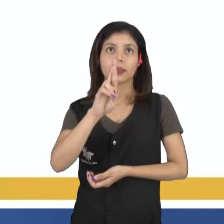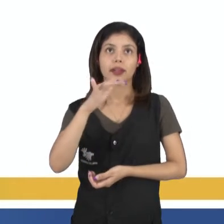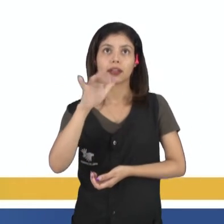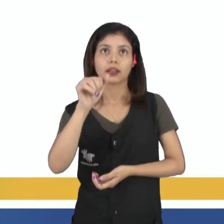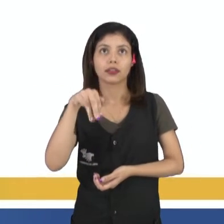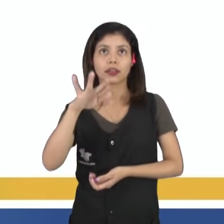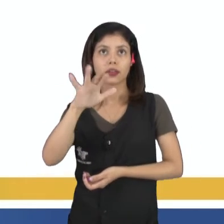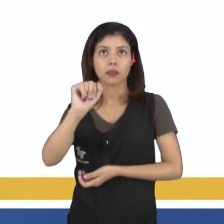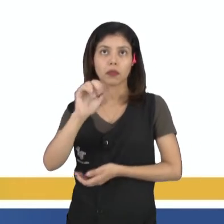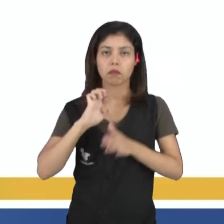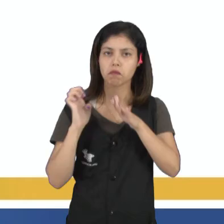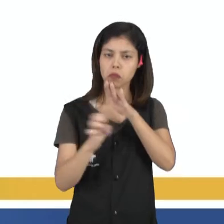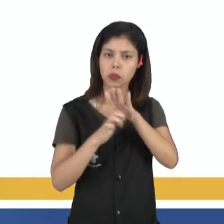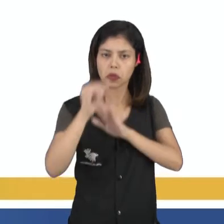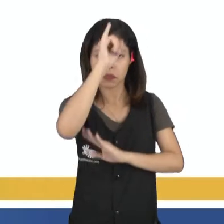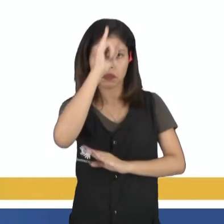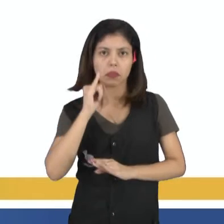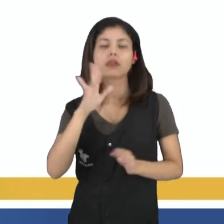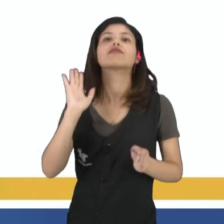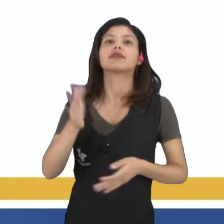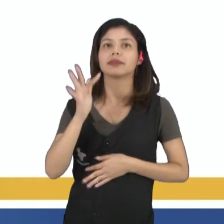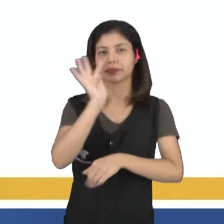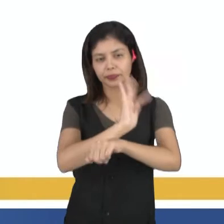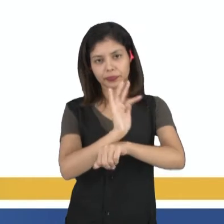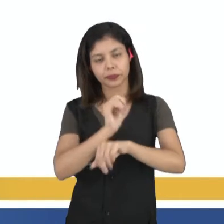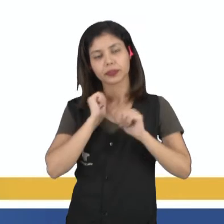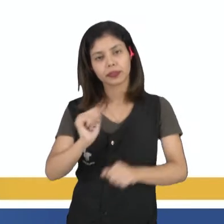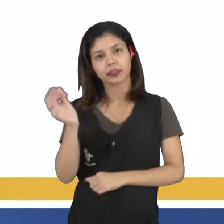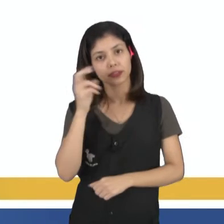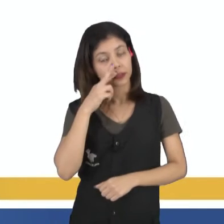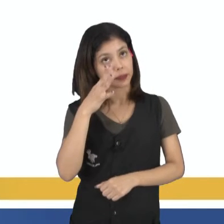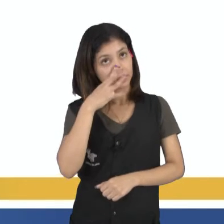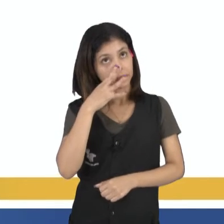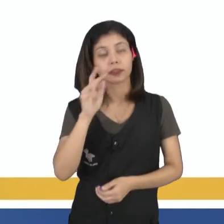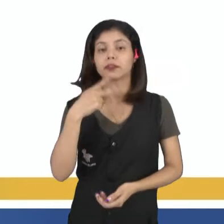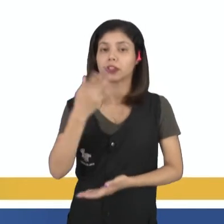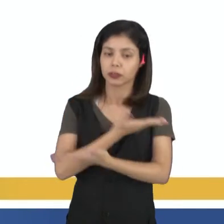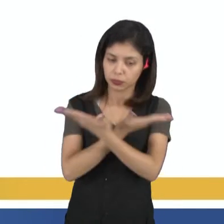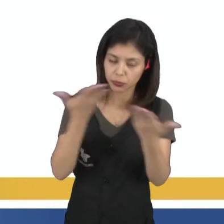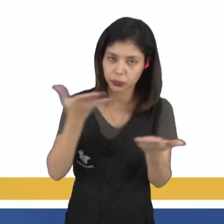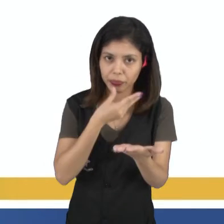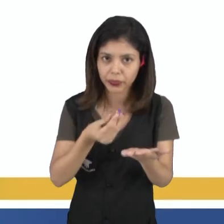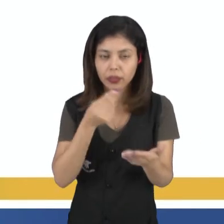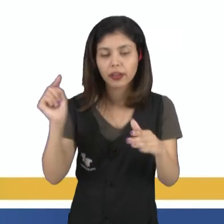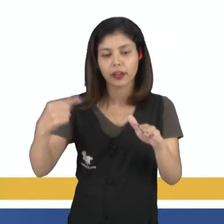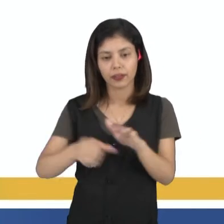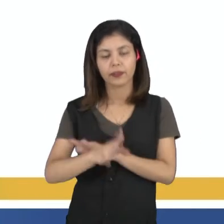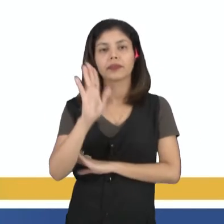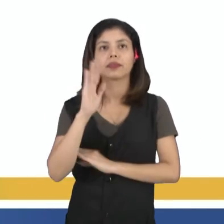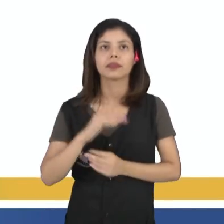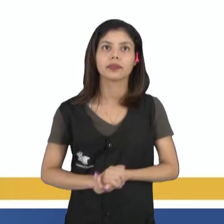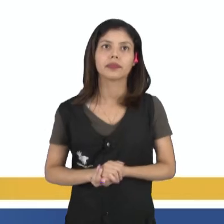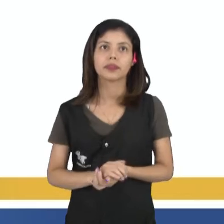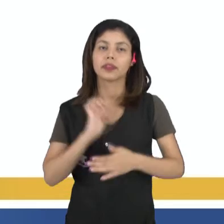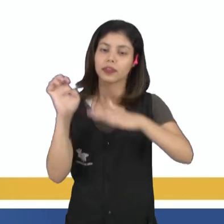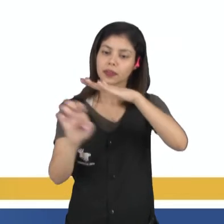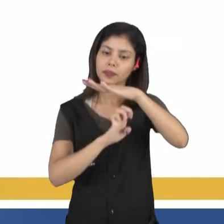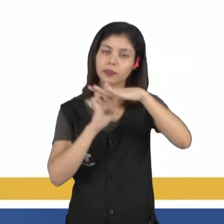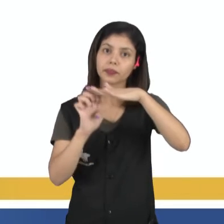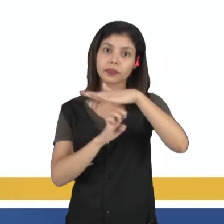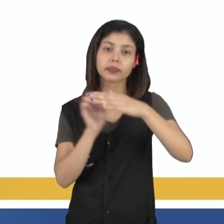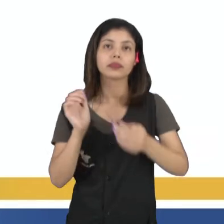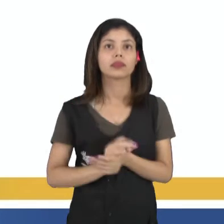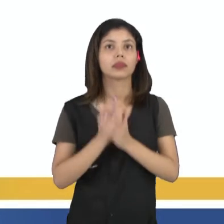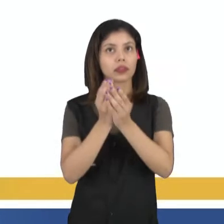Barão de Mauá empresário do império eu tenho até um filme aí vocês podem insistir que fala sobre esse moço né que ele fundou aí a empresa